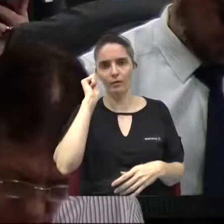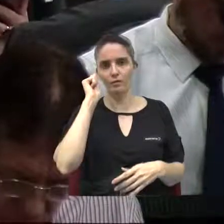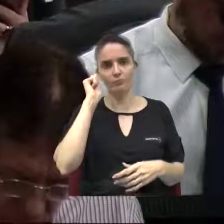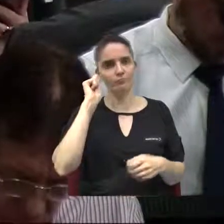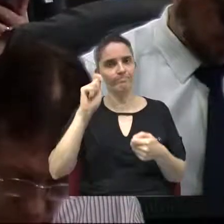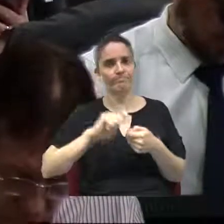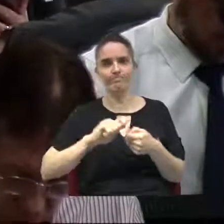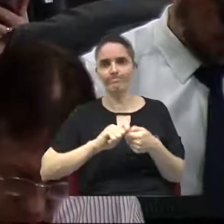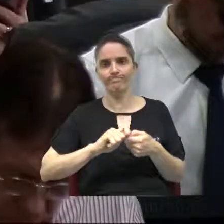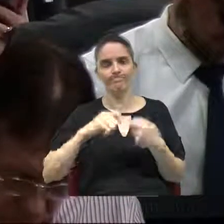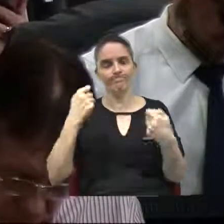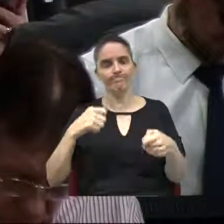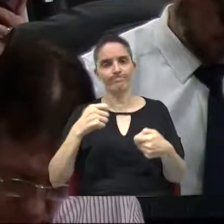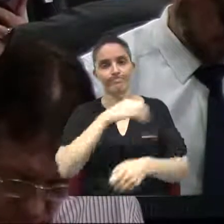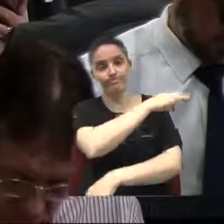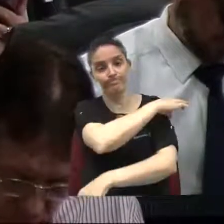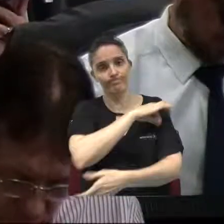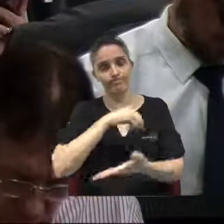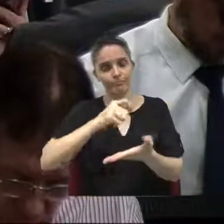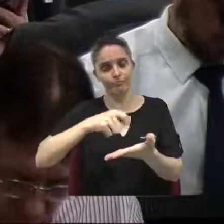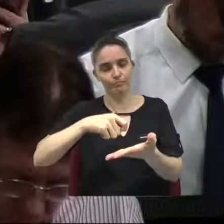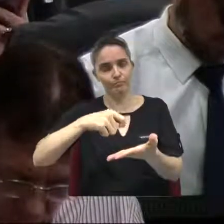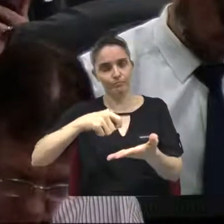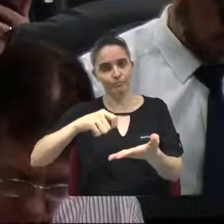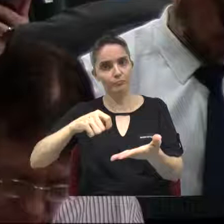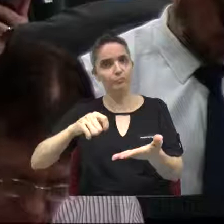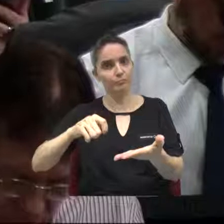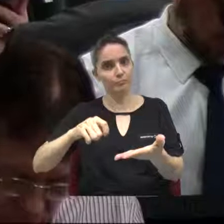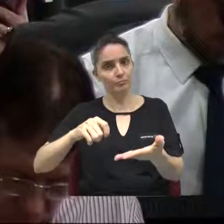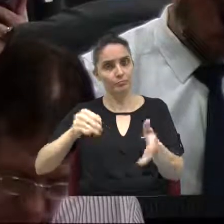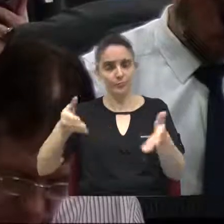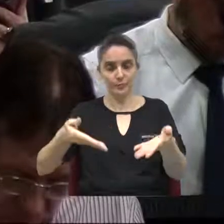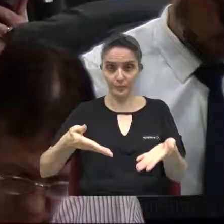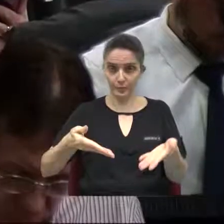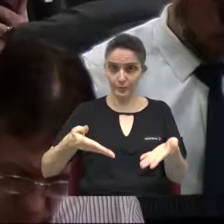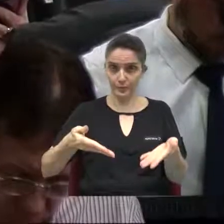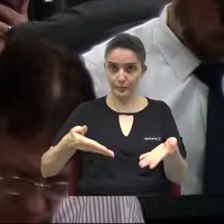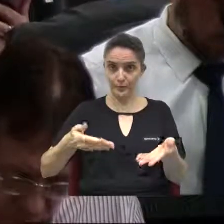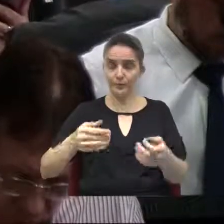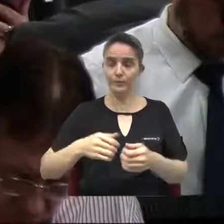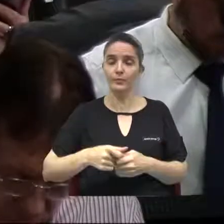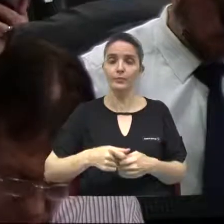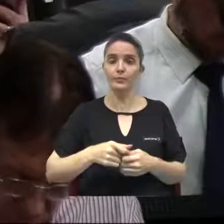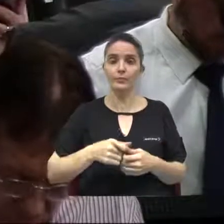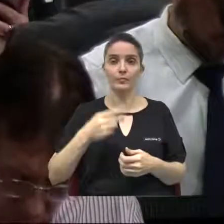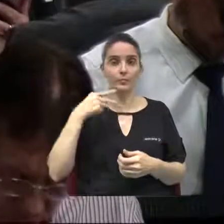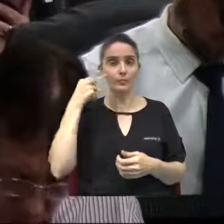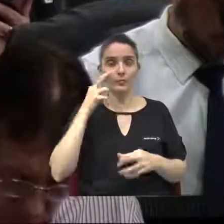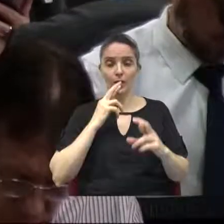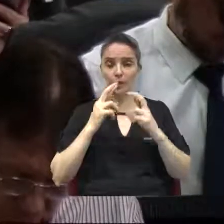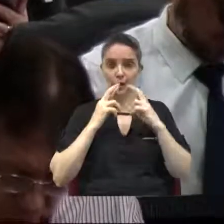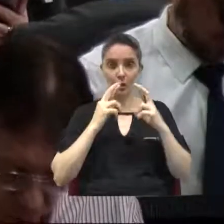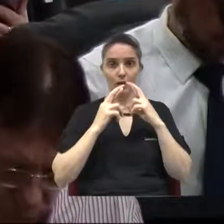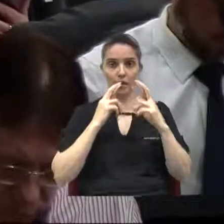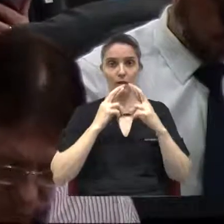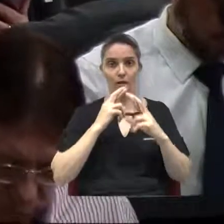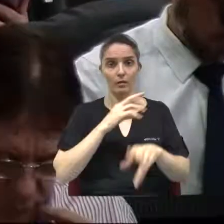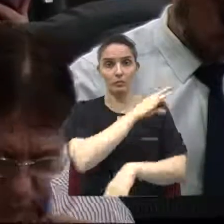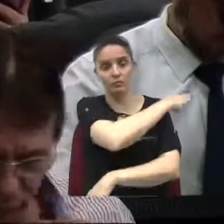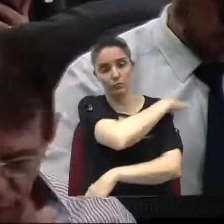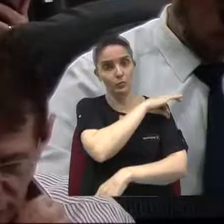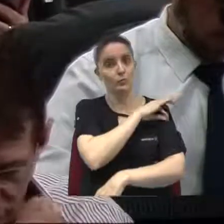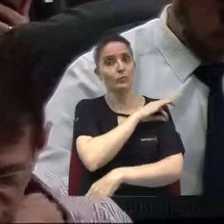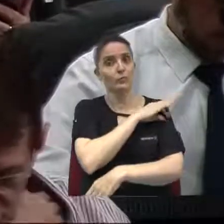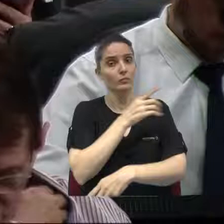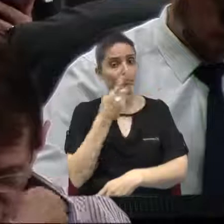da caneta do prefeito. Então, fica aqui o nosso reclame, espero, ele deve estar ouvindo, ou alguém ligado a ele deve estar